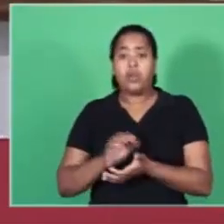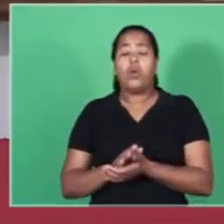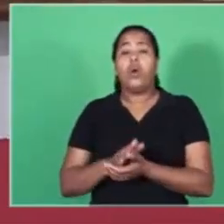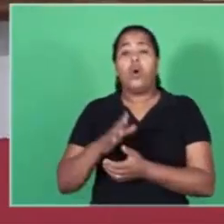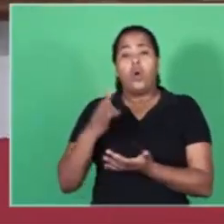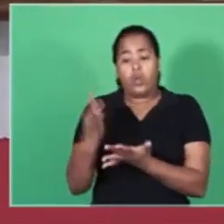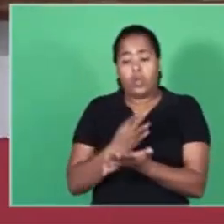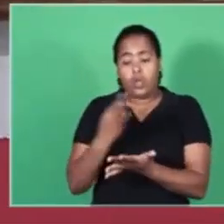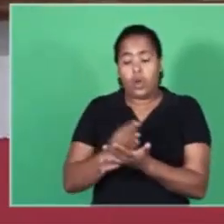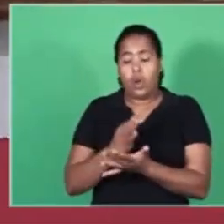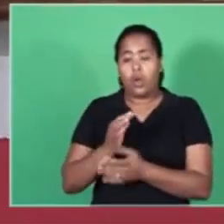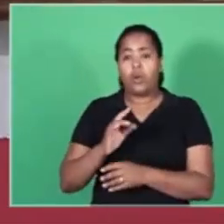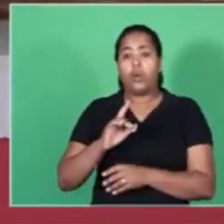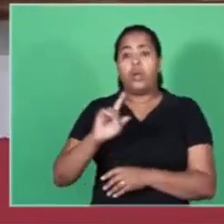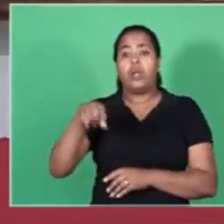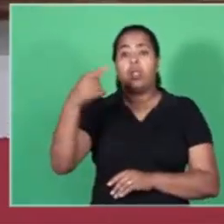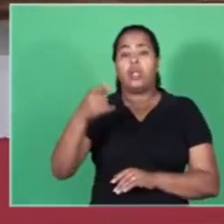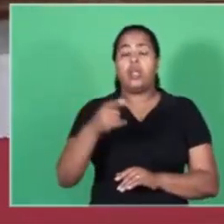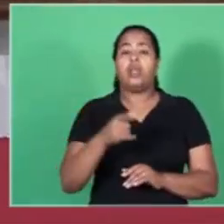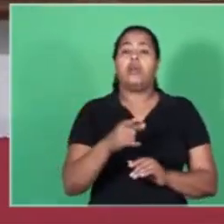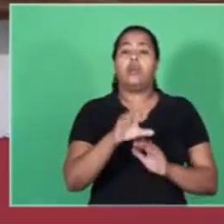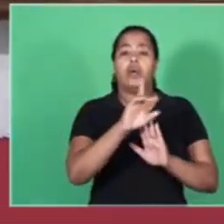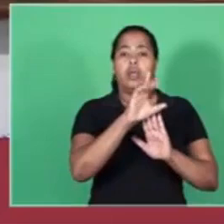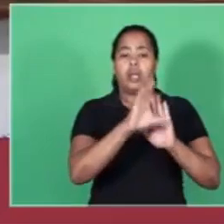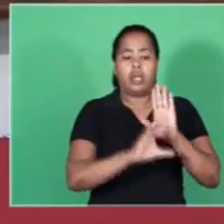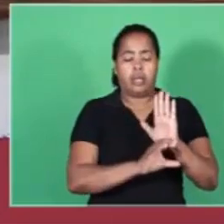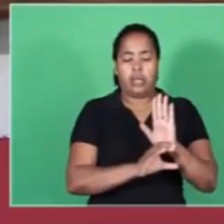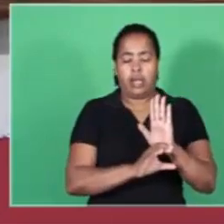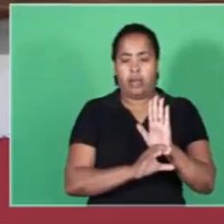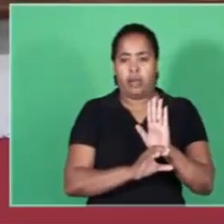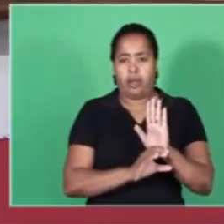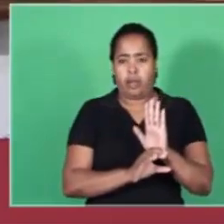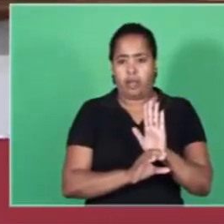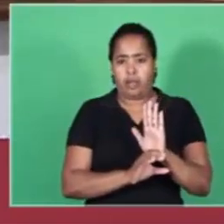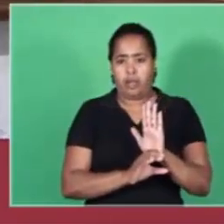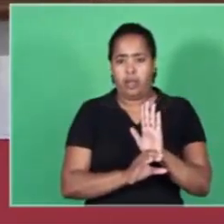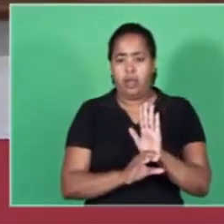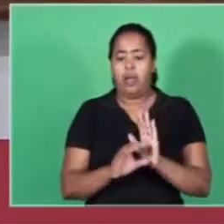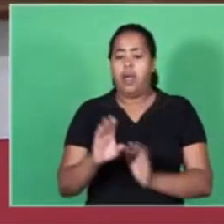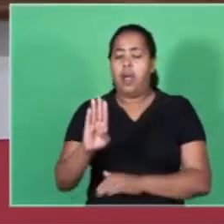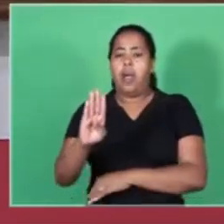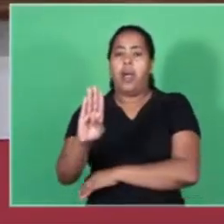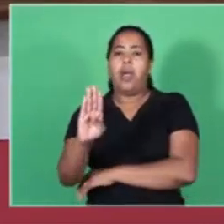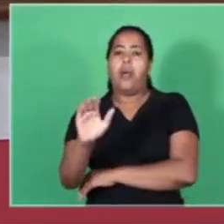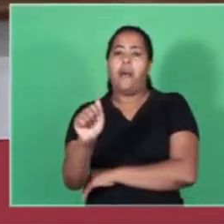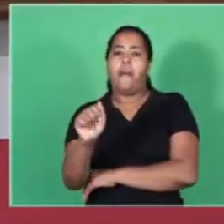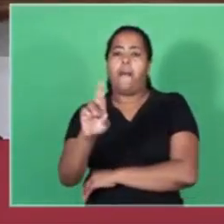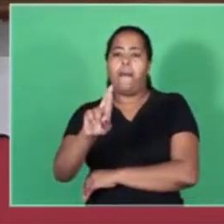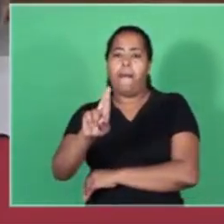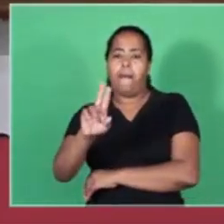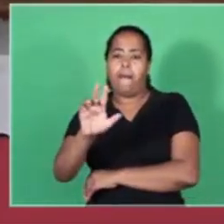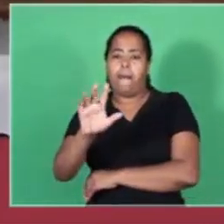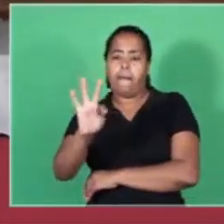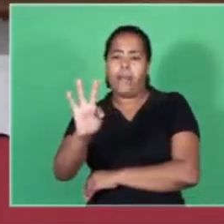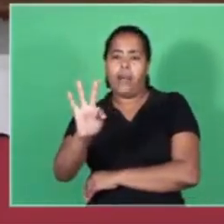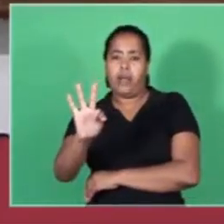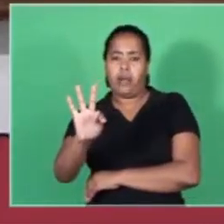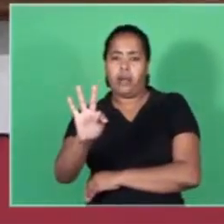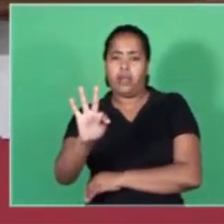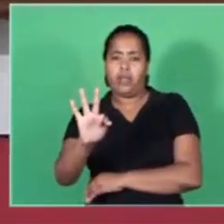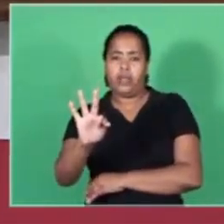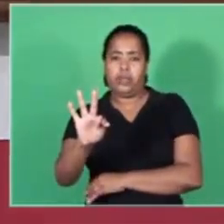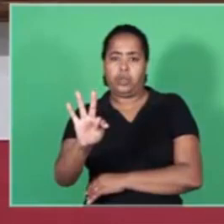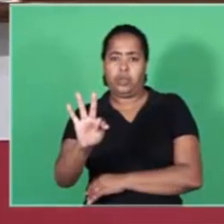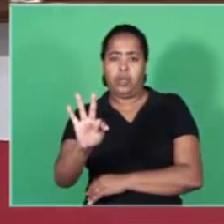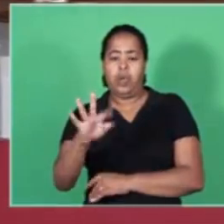60, Barthes. Barthes escreveu um tratado sobre Deus, sobre teologia. Sabe o que ele